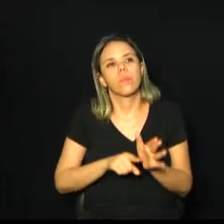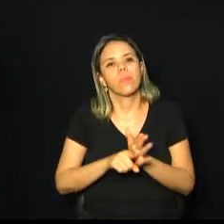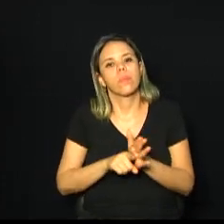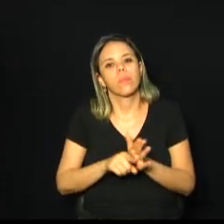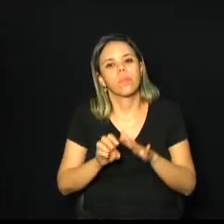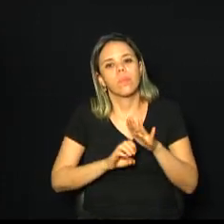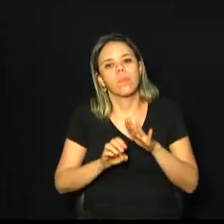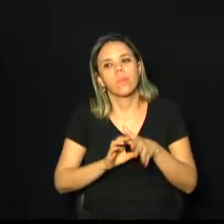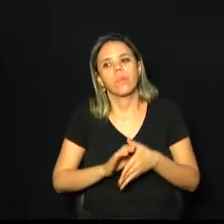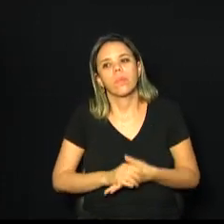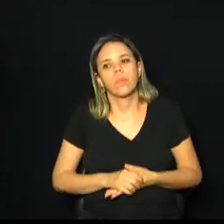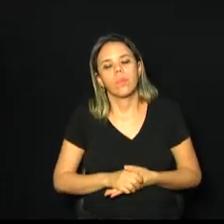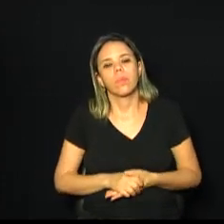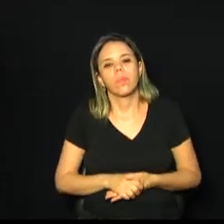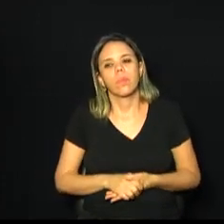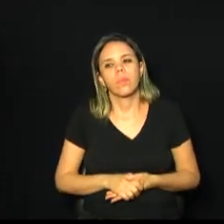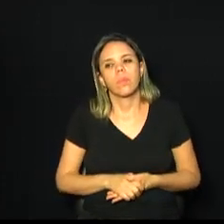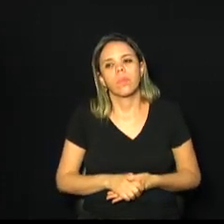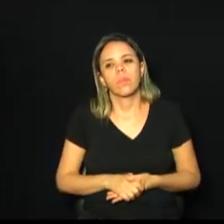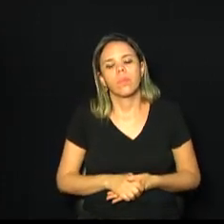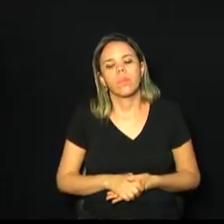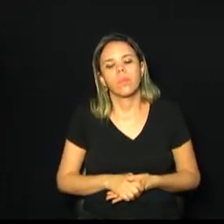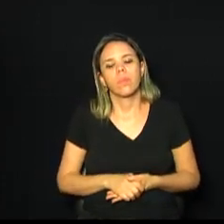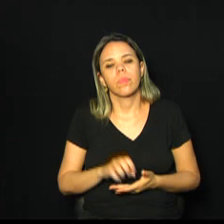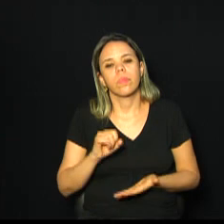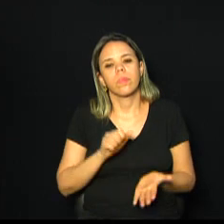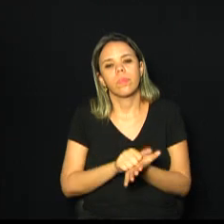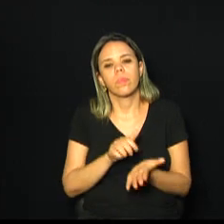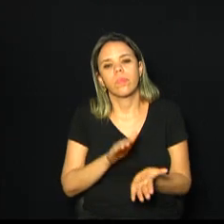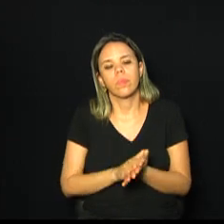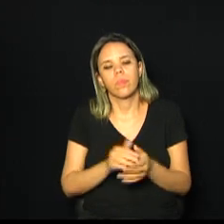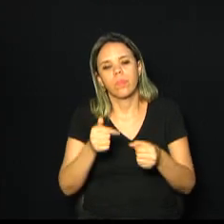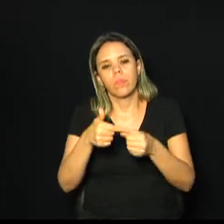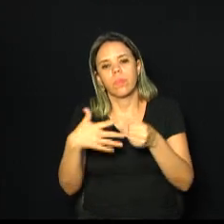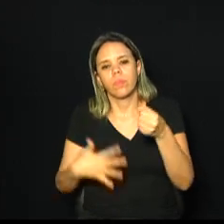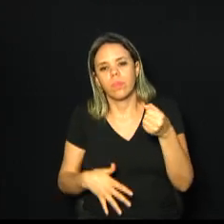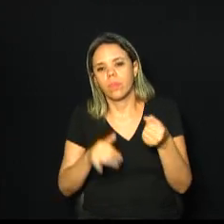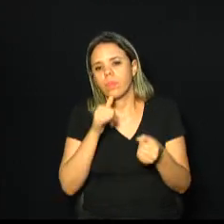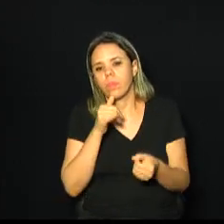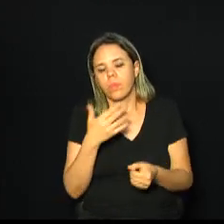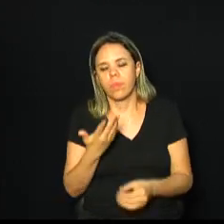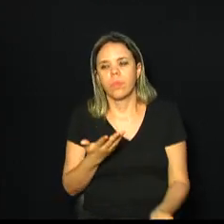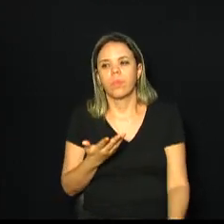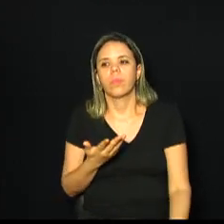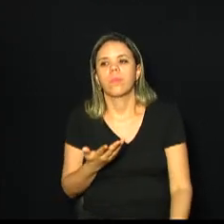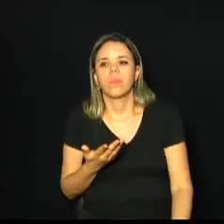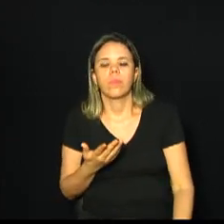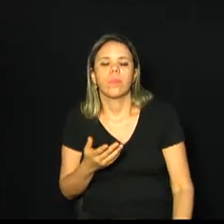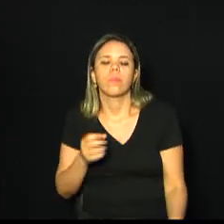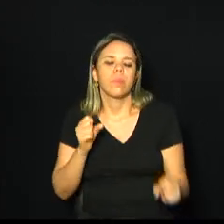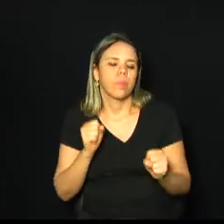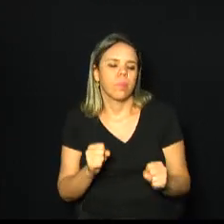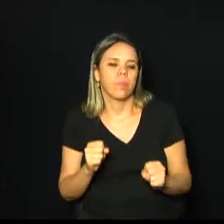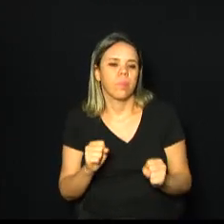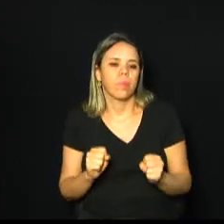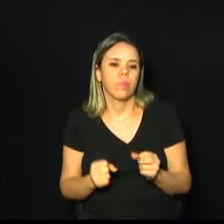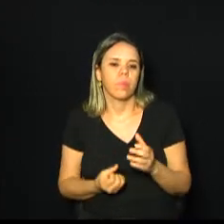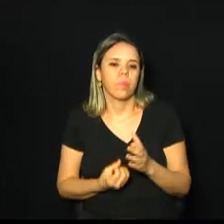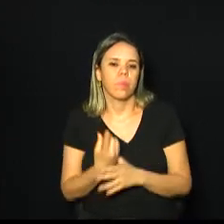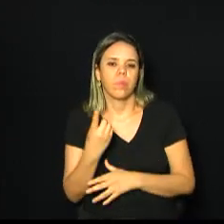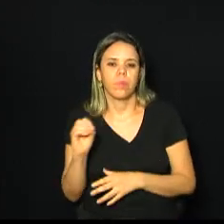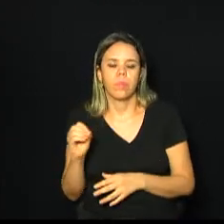da empresa. Se eu multo uma Google, por exemplo, eu posso estabelecer que ela cometeu 10